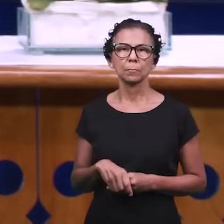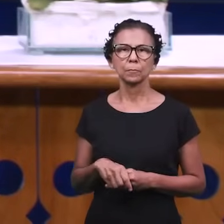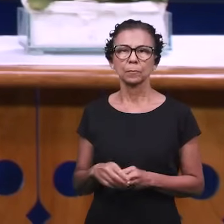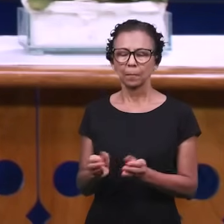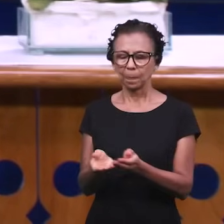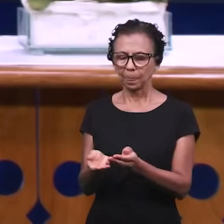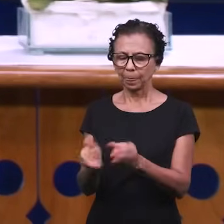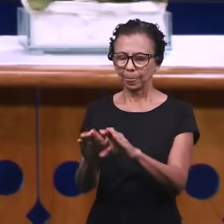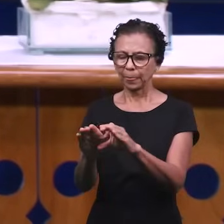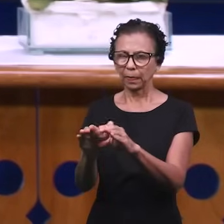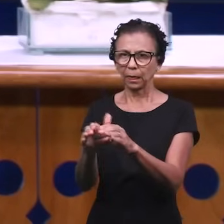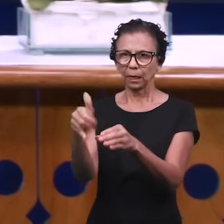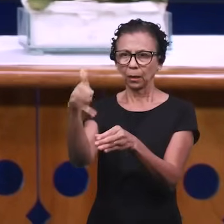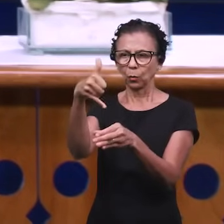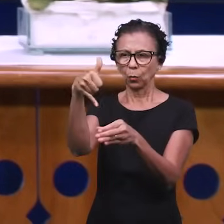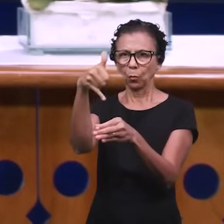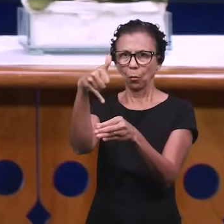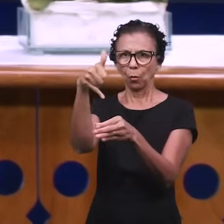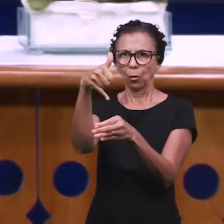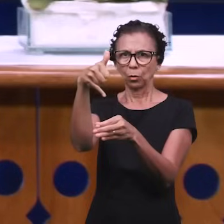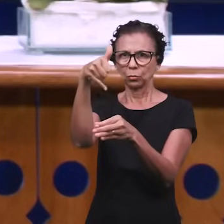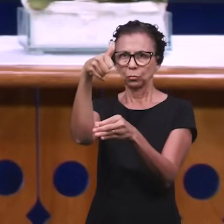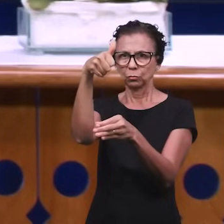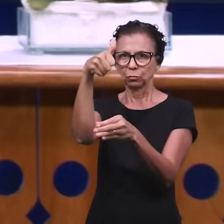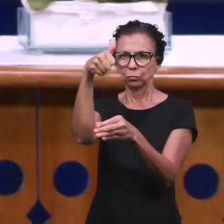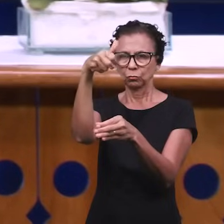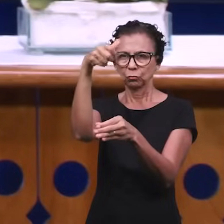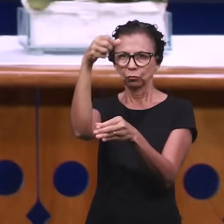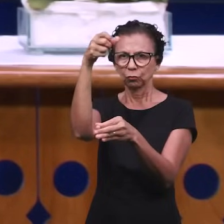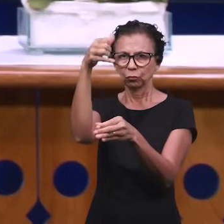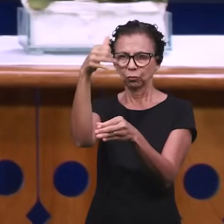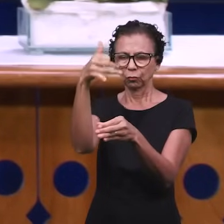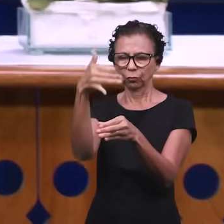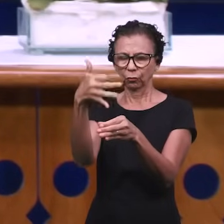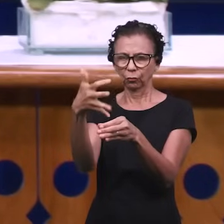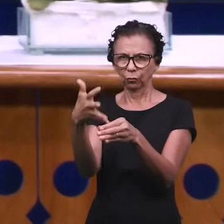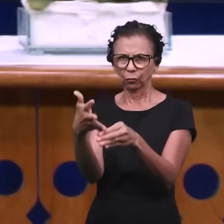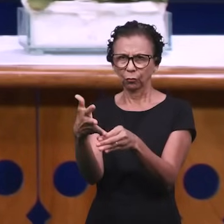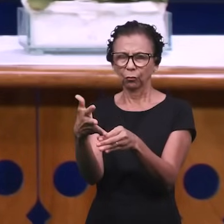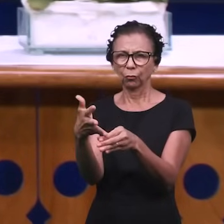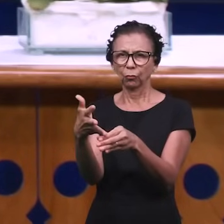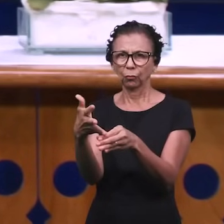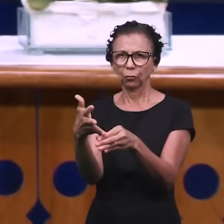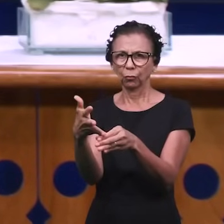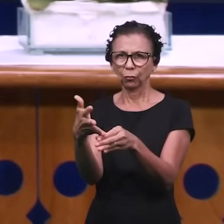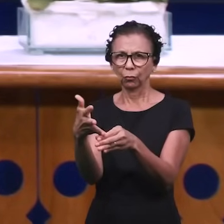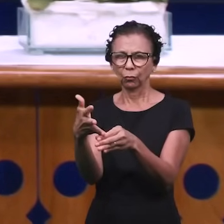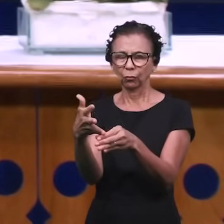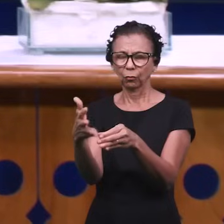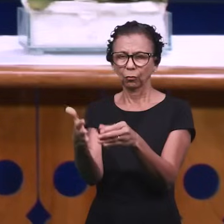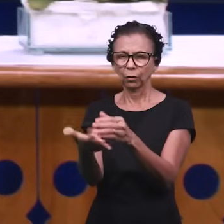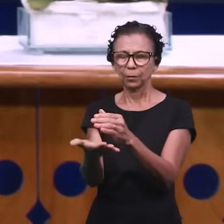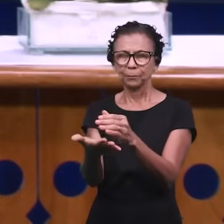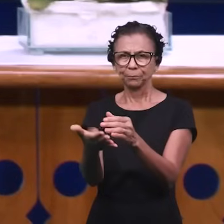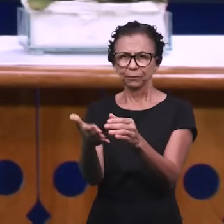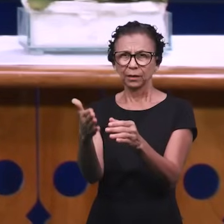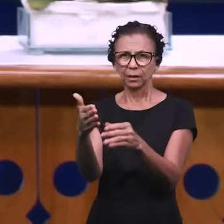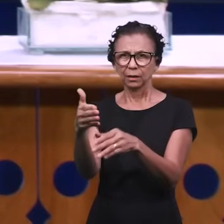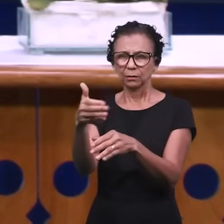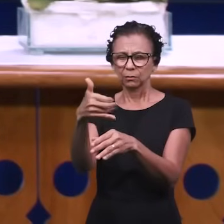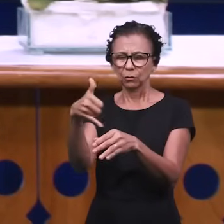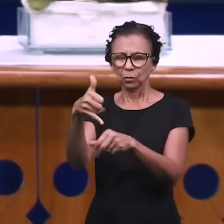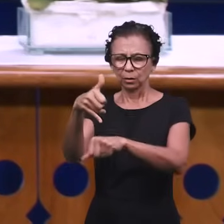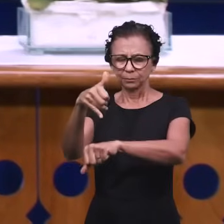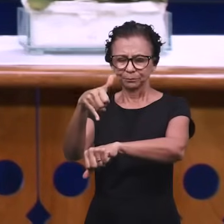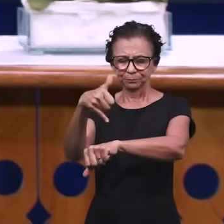um bálsamo. Quando fala bálsamo é uma espécie de, hoje seria tipo um creme que se passa para